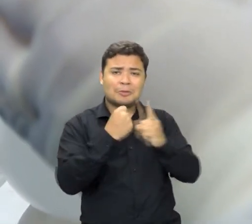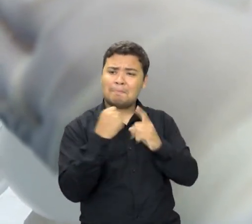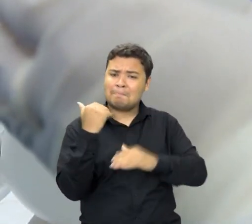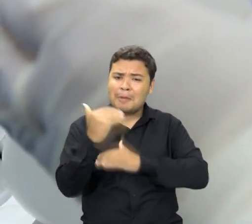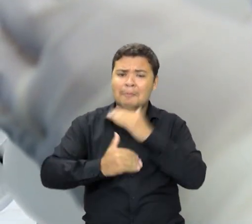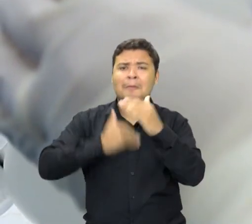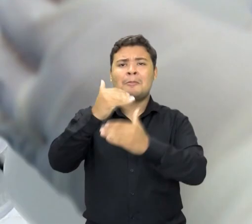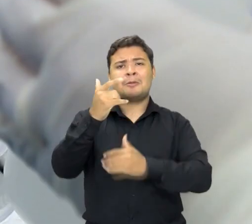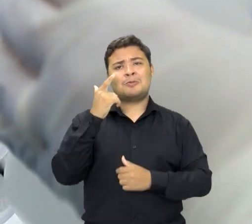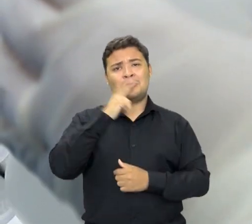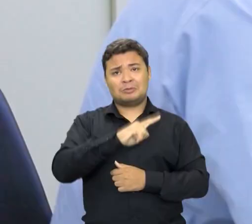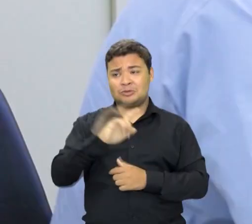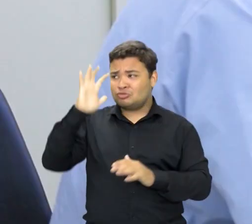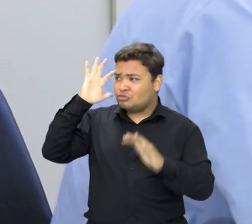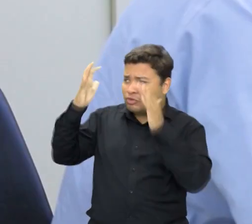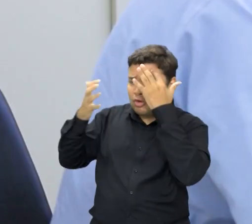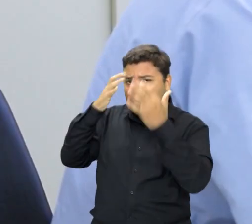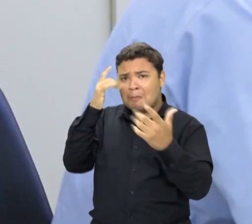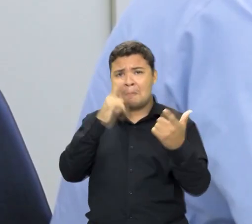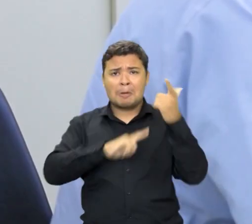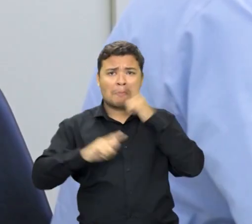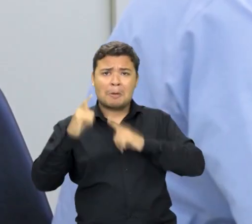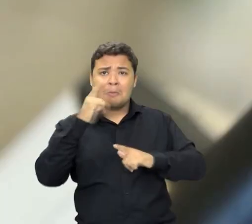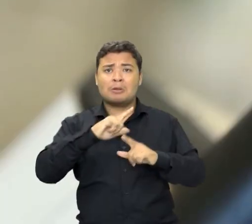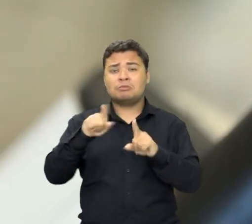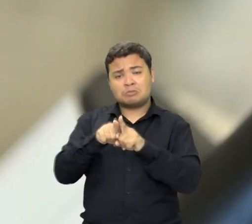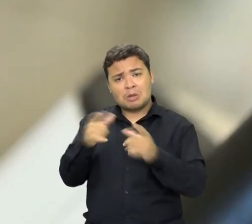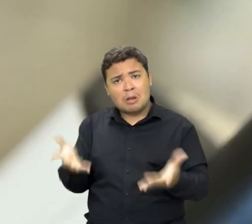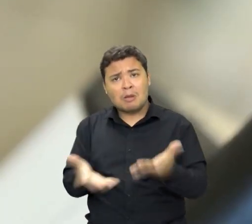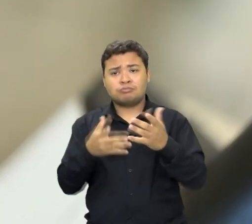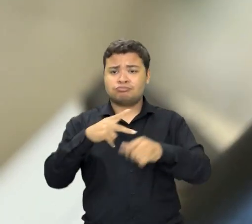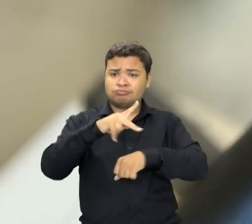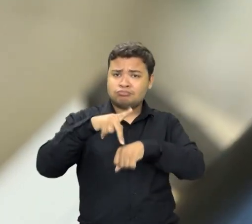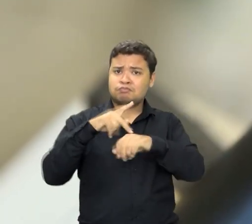Fundação RTVE. Aqui tem gestão de projetos com carinho.